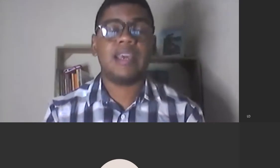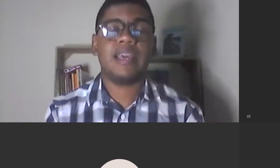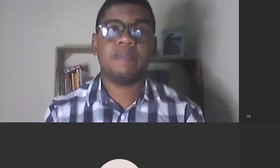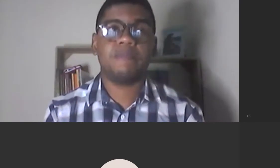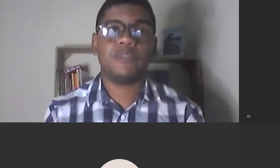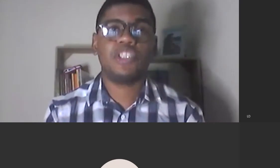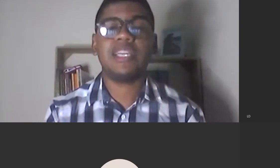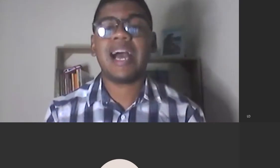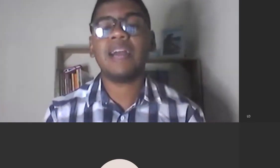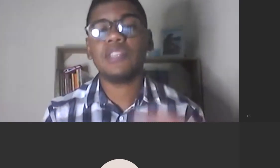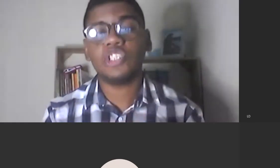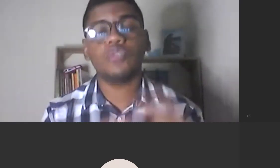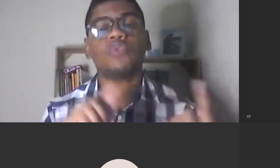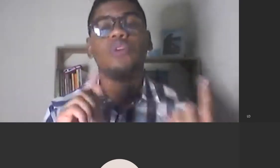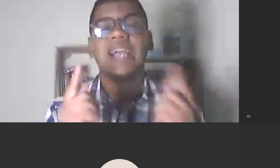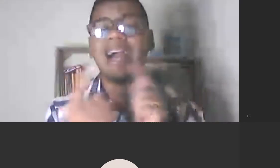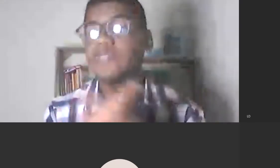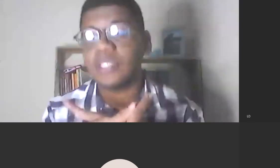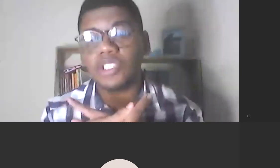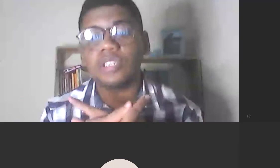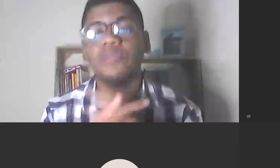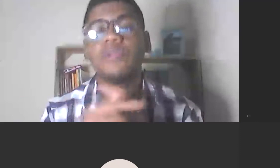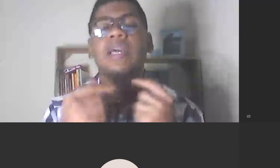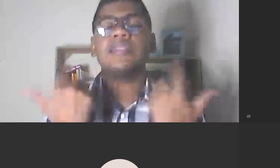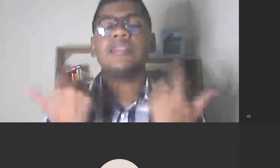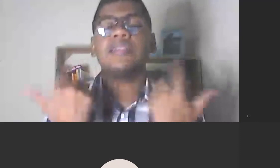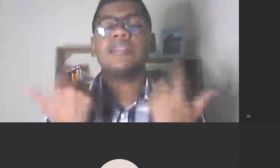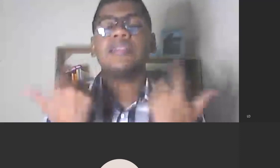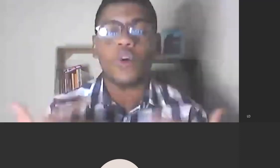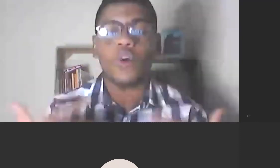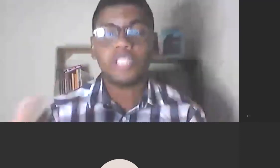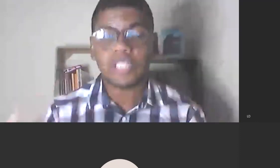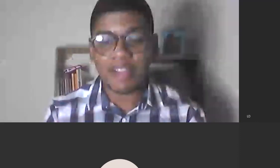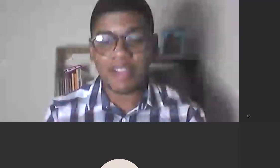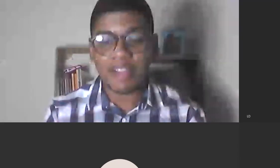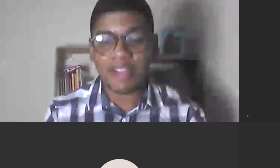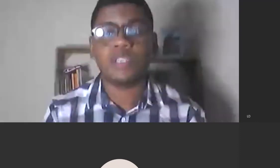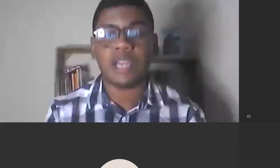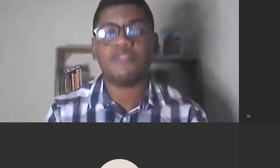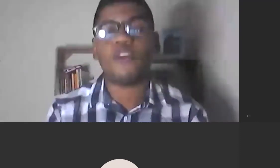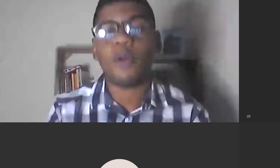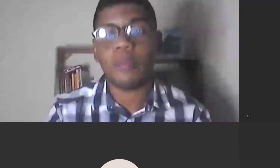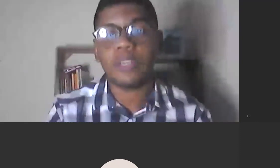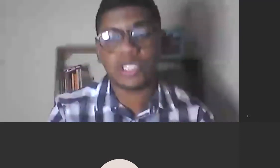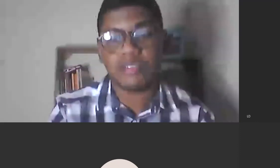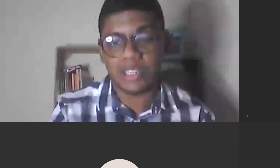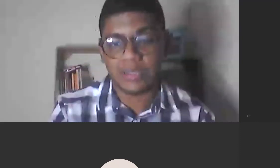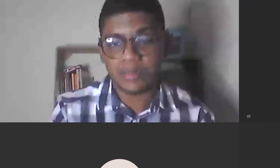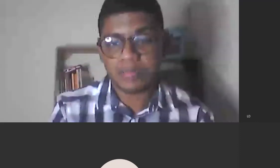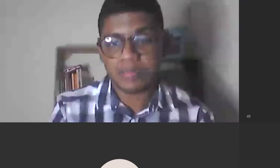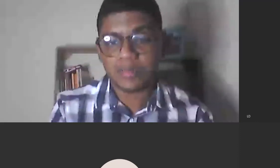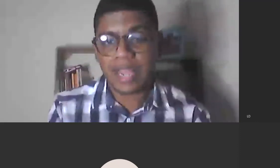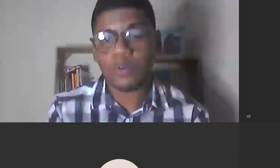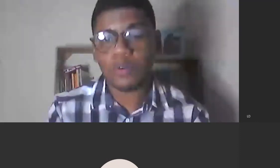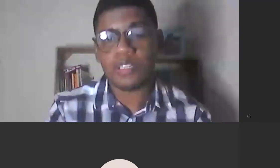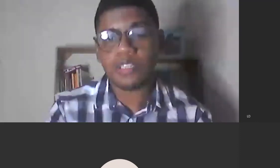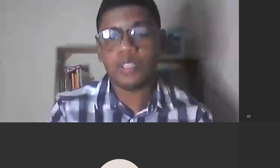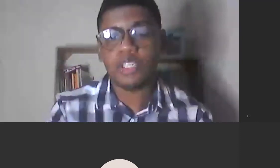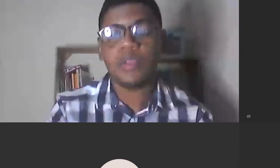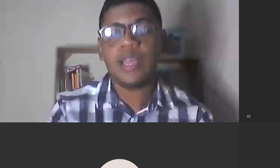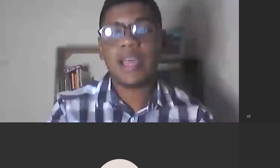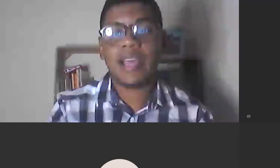podem tirar o sentido, ou trocar o sentido de como a gente está falando, da forma como a gente está falando,